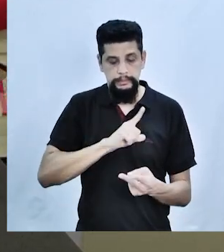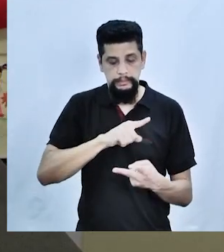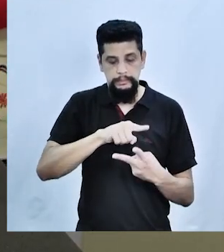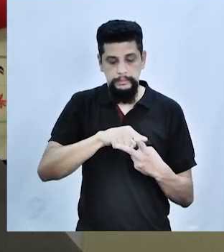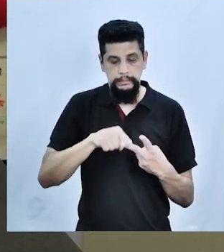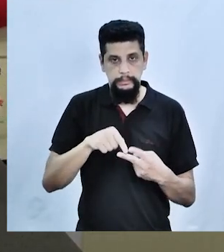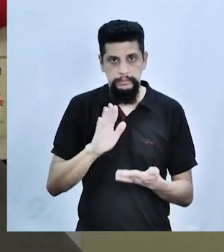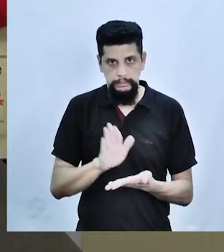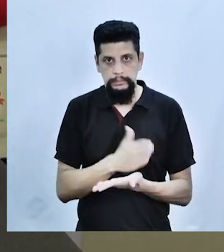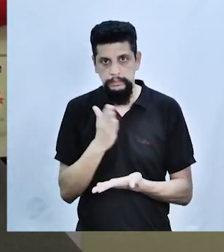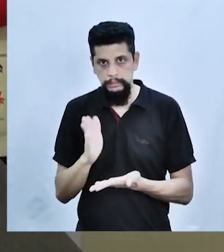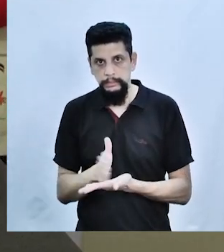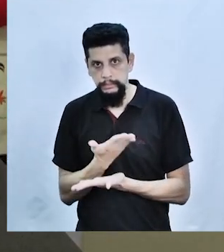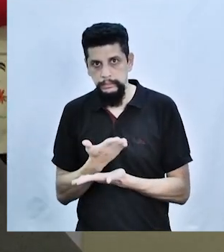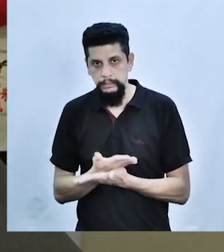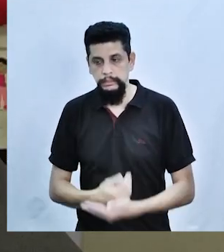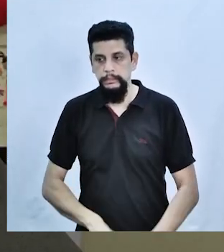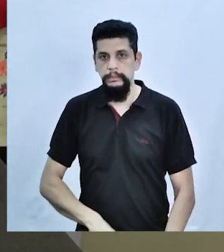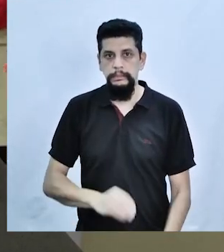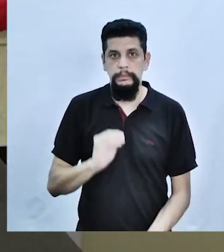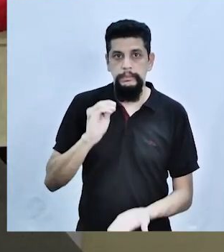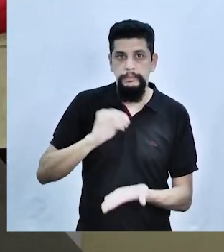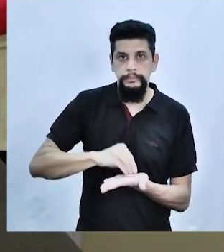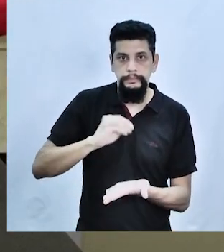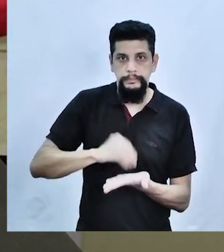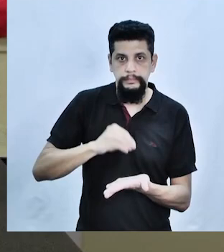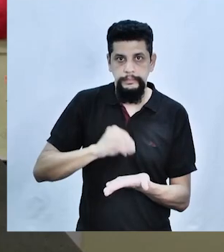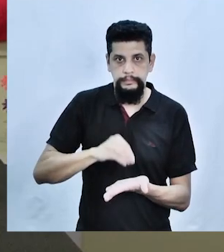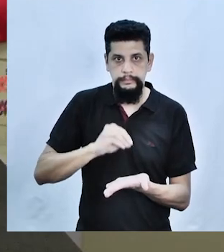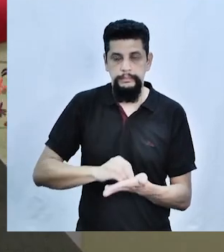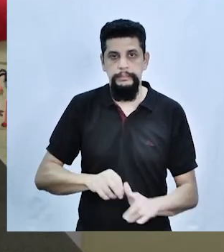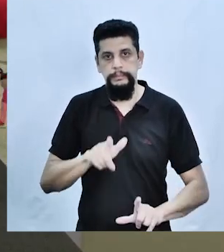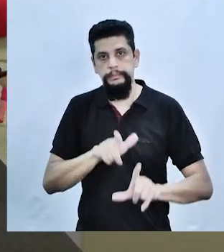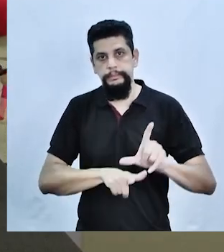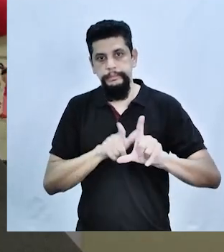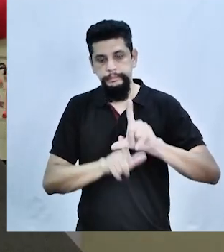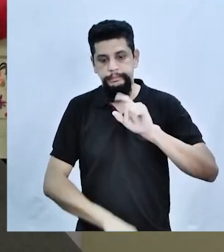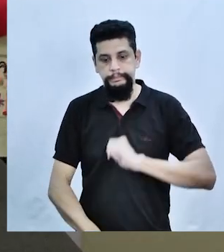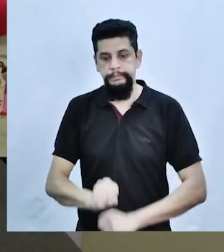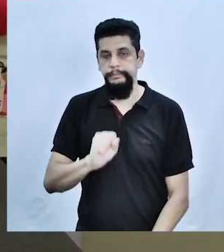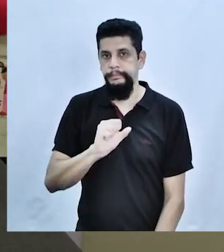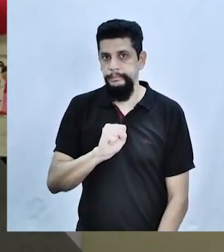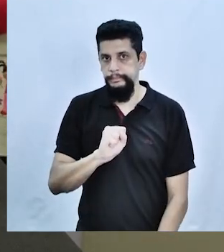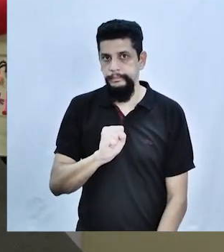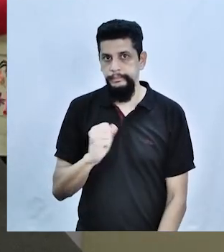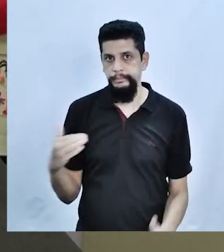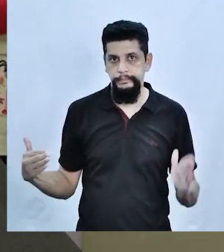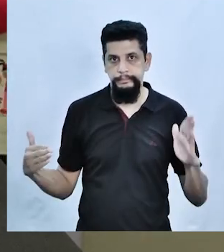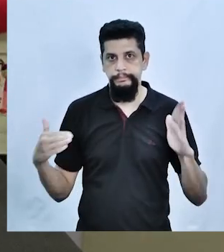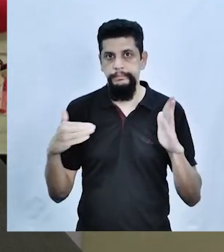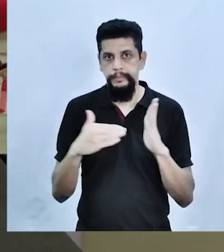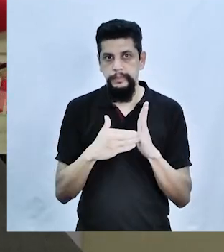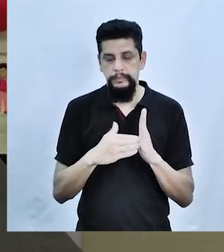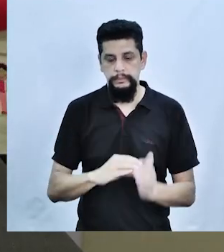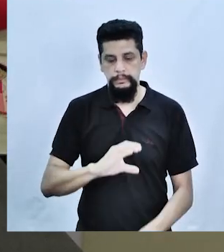temos dois cadernos aqui, então está faltando a letra S no